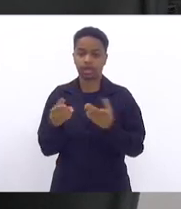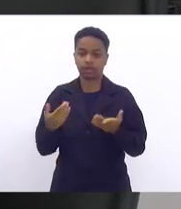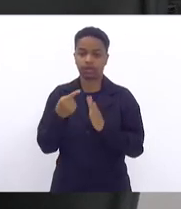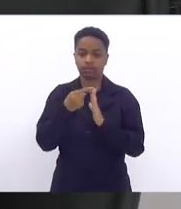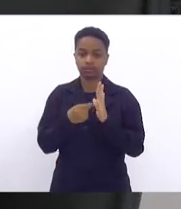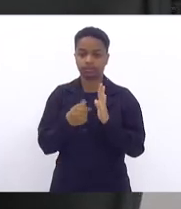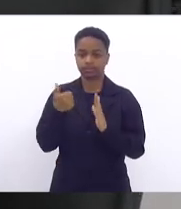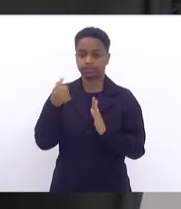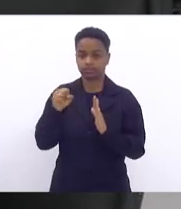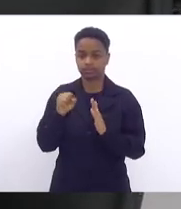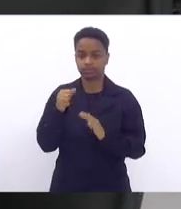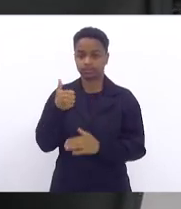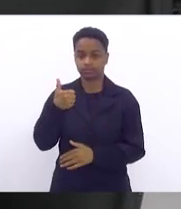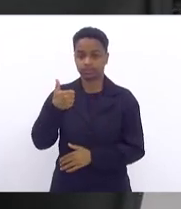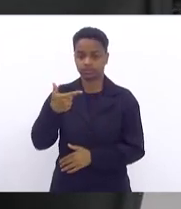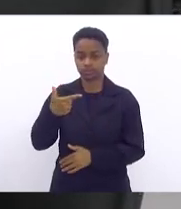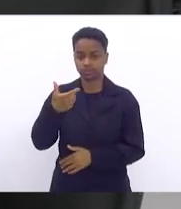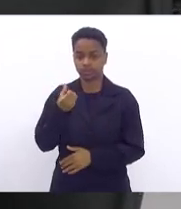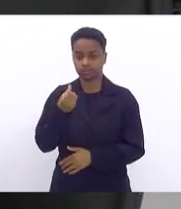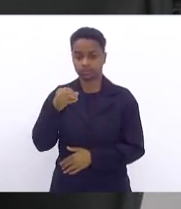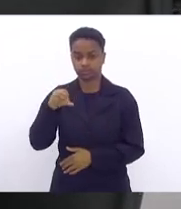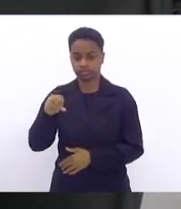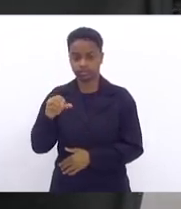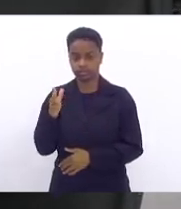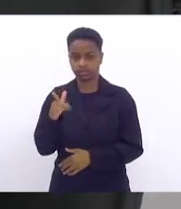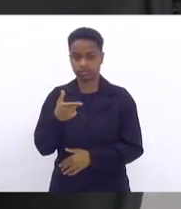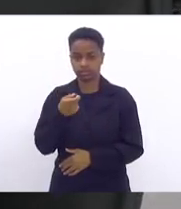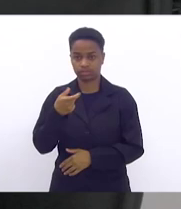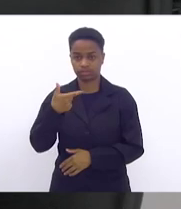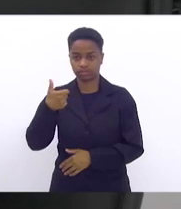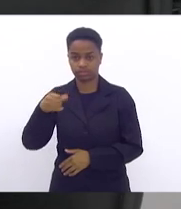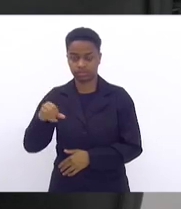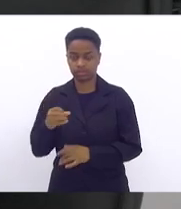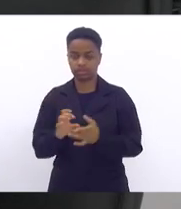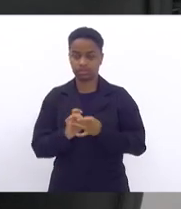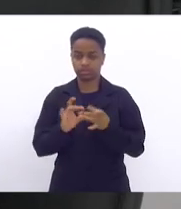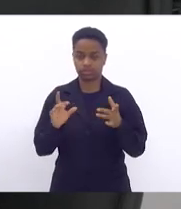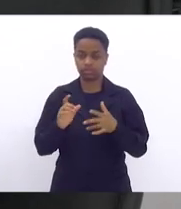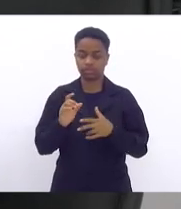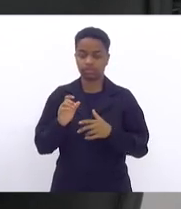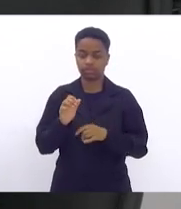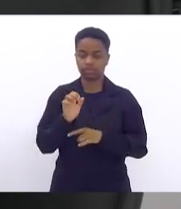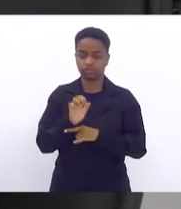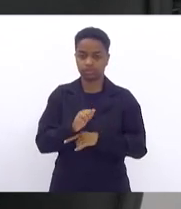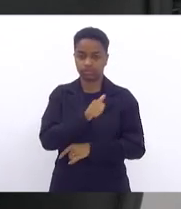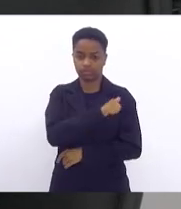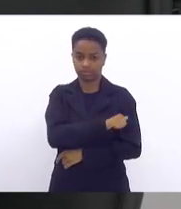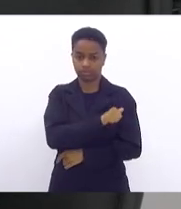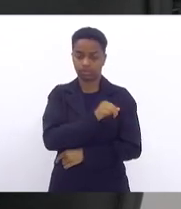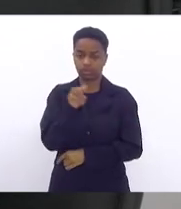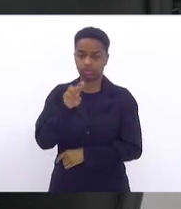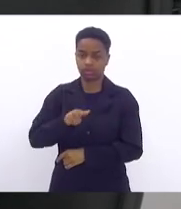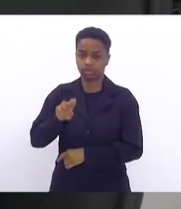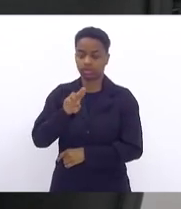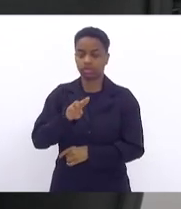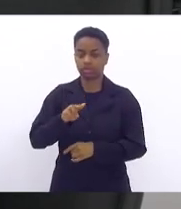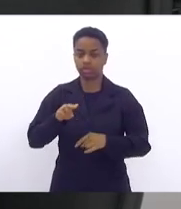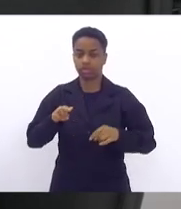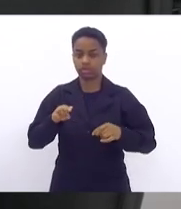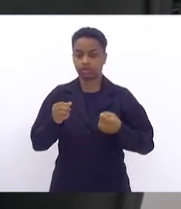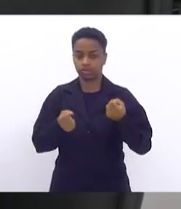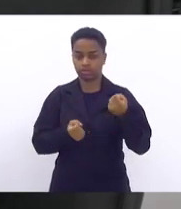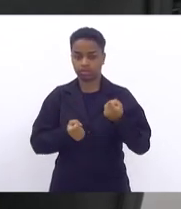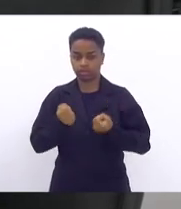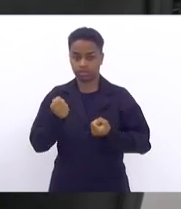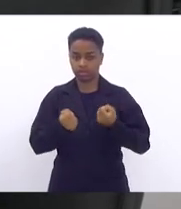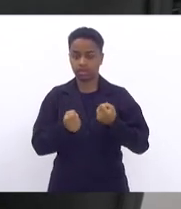da pauta, o PL 1269-19, de autoria do deputado Rodrigo Amorim, que autoriza o Estado do Rio de Janeiro a utilizar veículos automotores apreendidos em razão da prática de